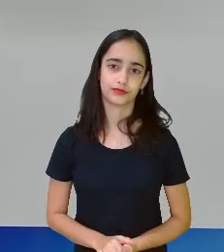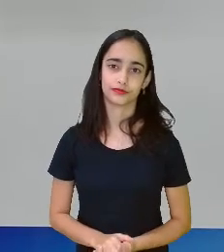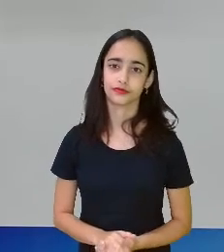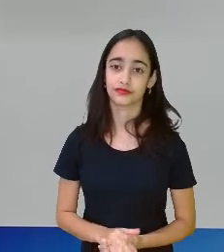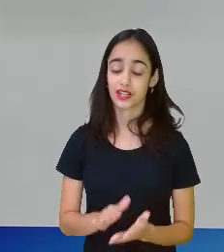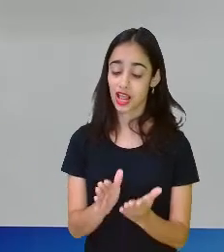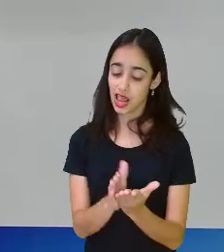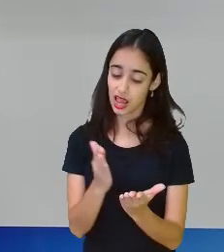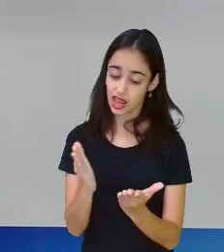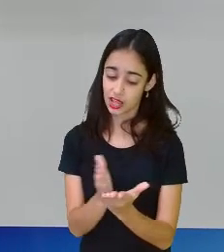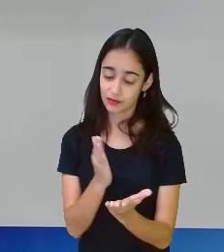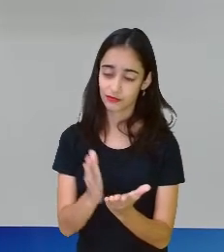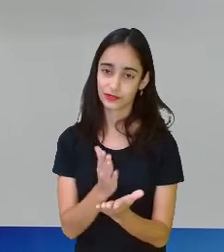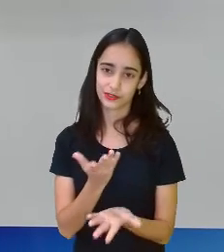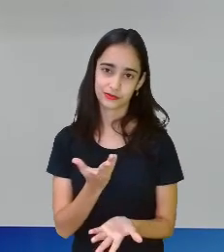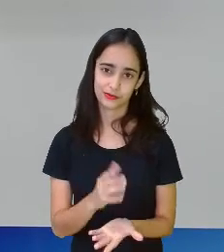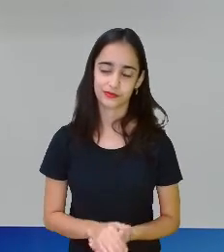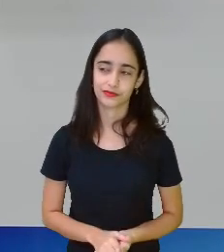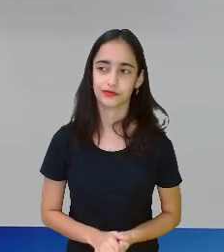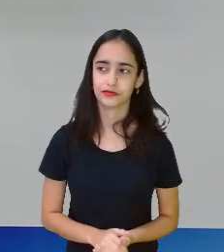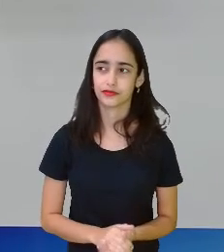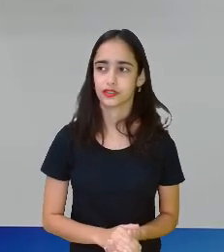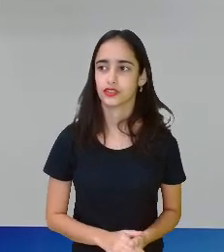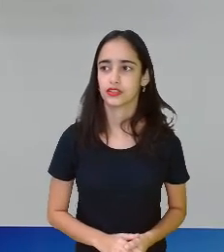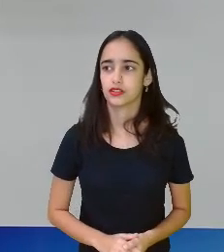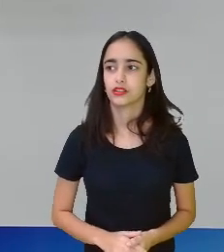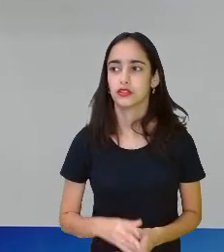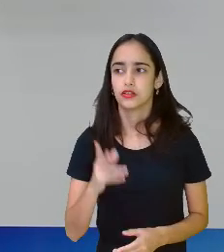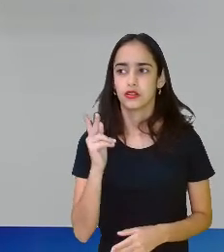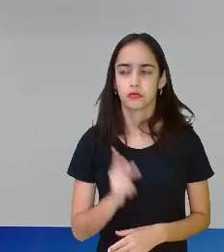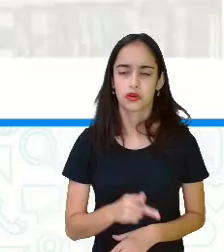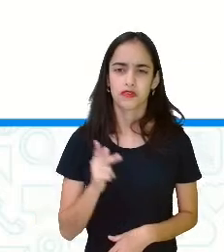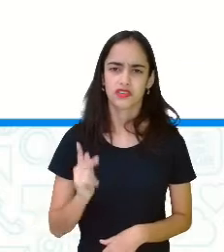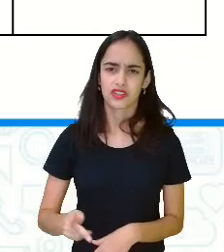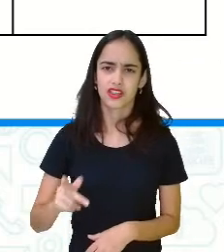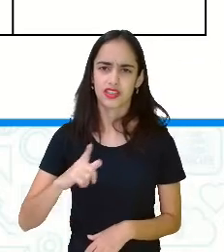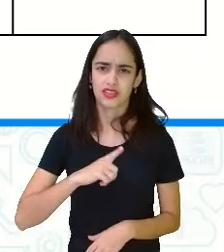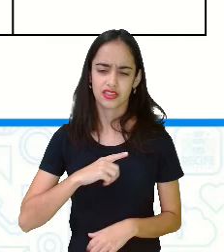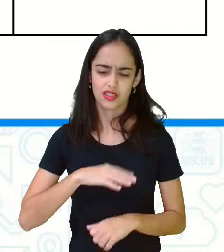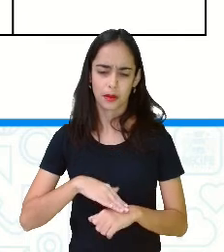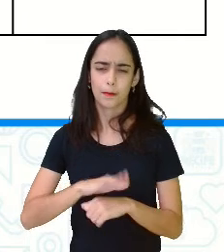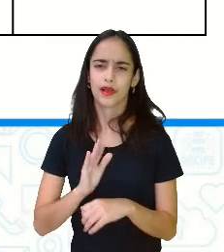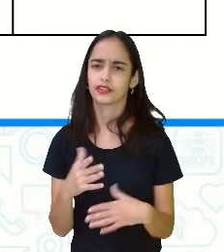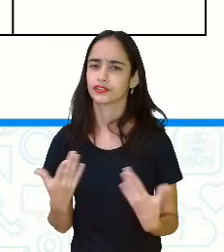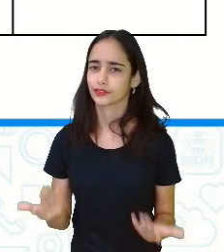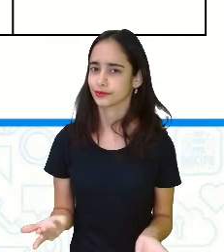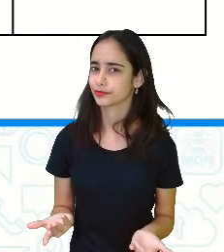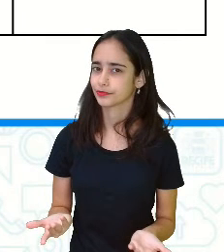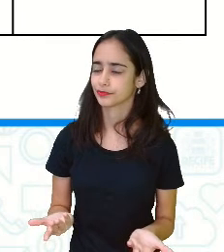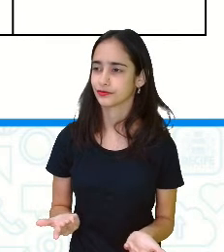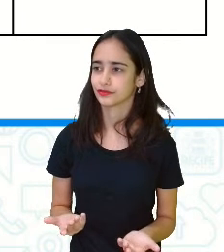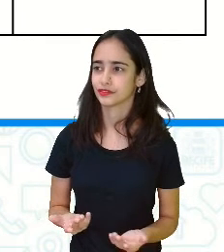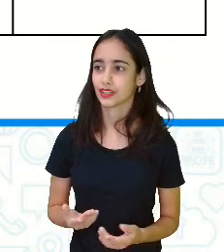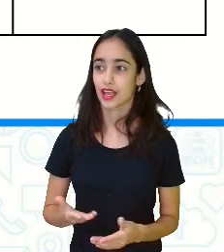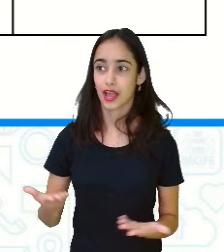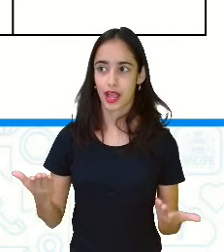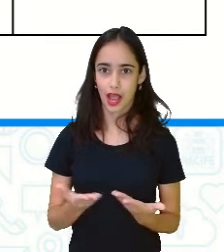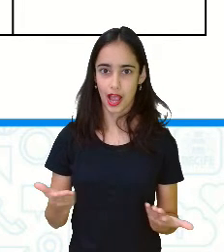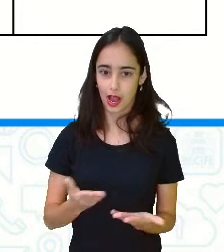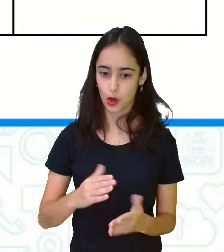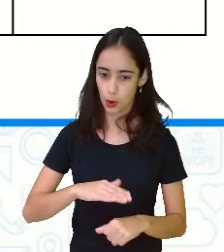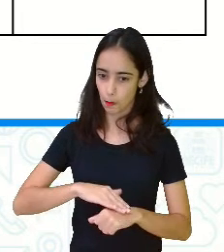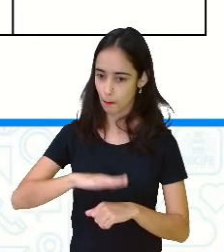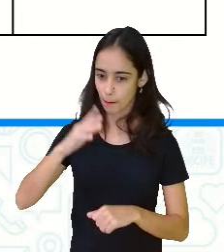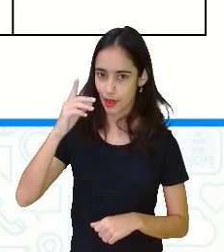535 livros. Beleza? Professora, tem mais uma? Tem mais uma. Essa é mais difícil e eu coloquei